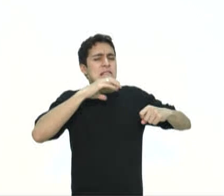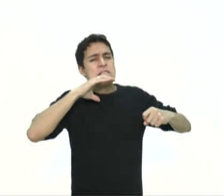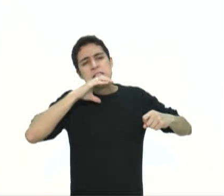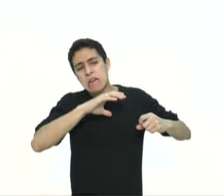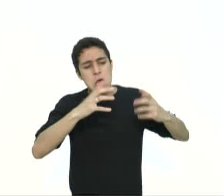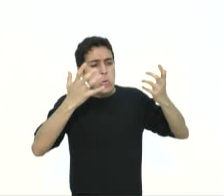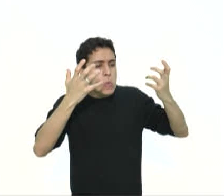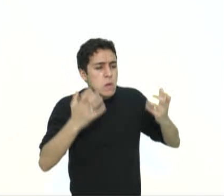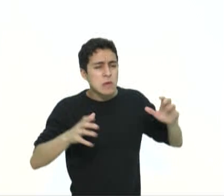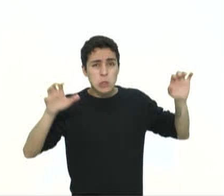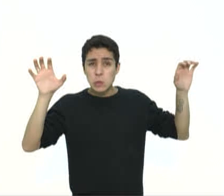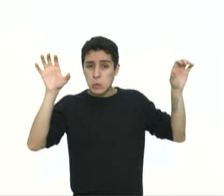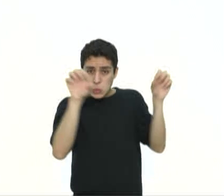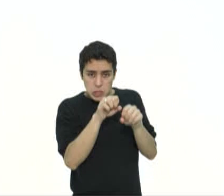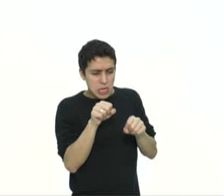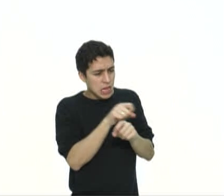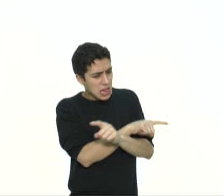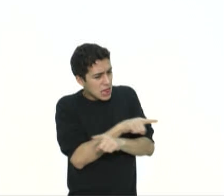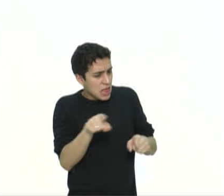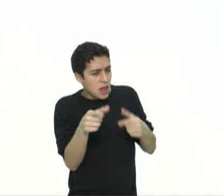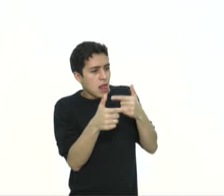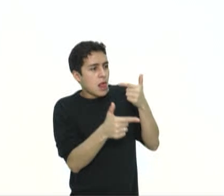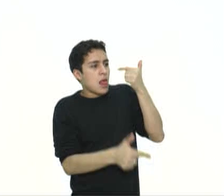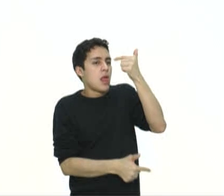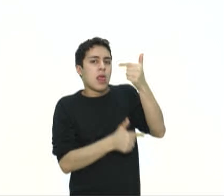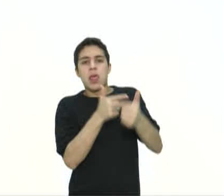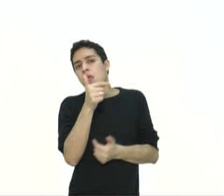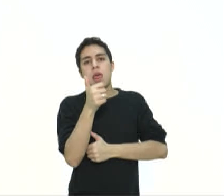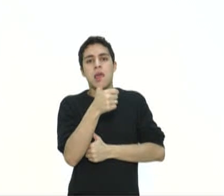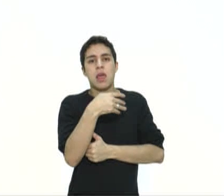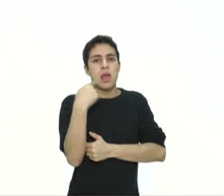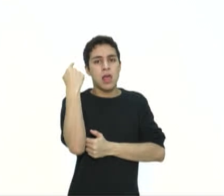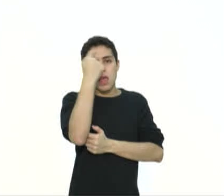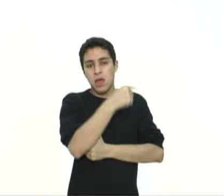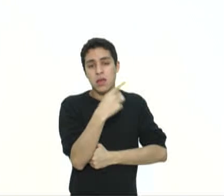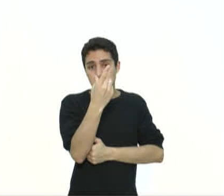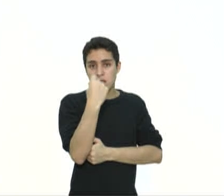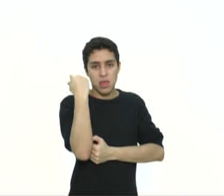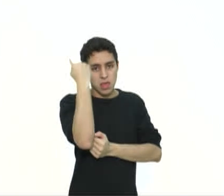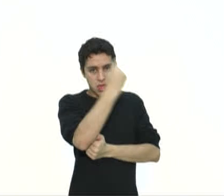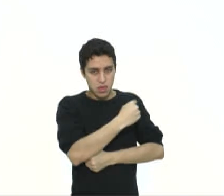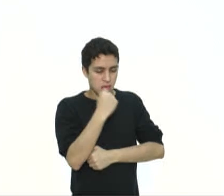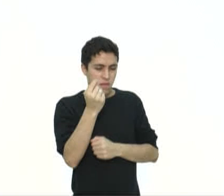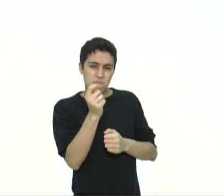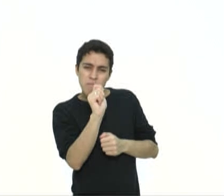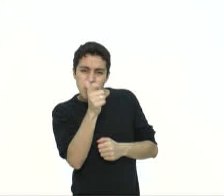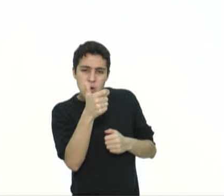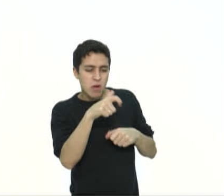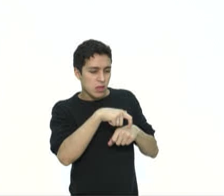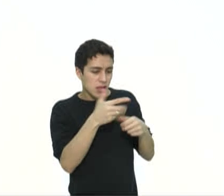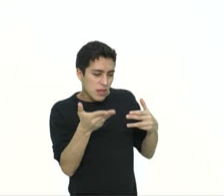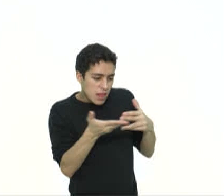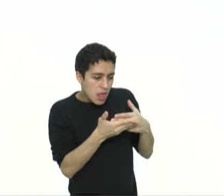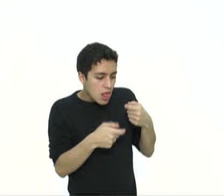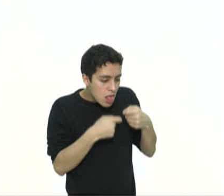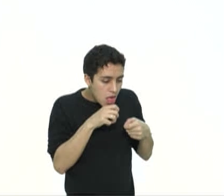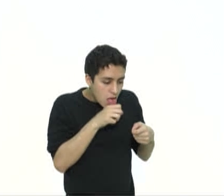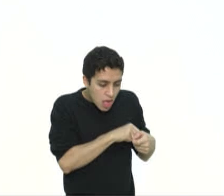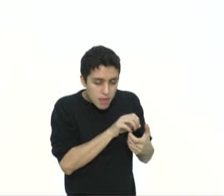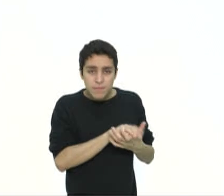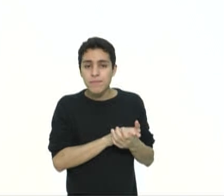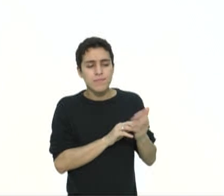úmidas e sujas e escuras as jornadas de trabalho chegava 14 ou 16 horas diárias Com pequenas pausas para refeições precárias